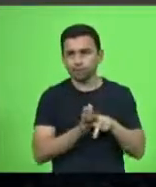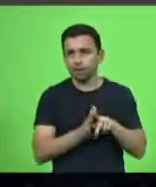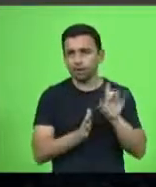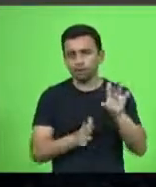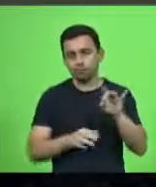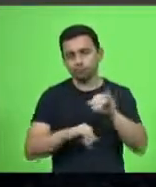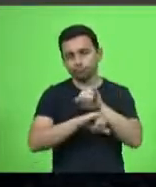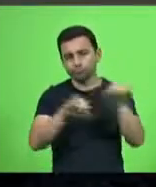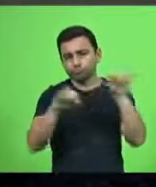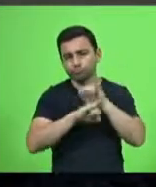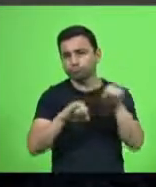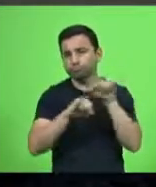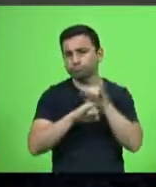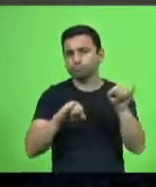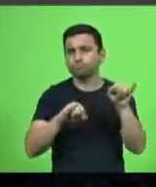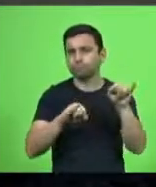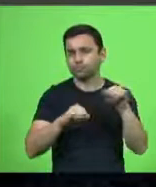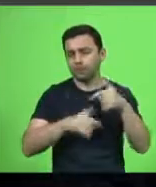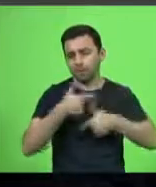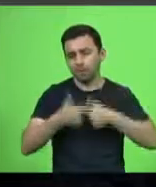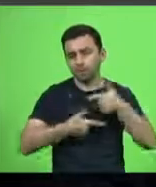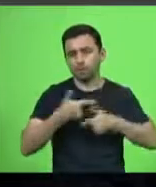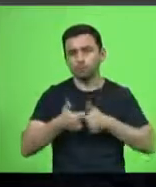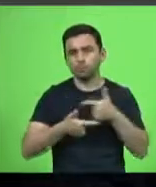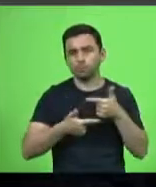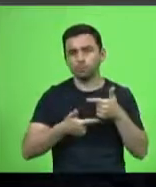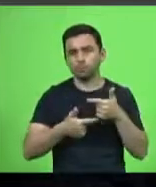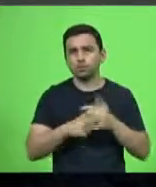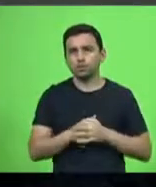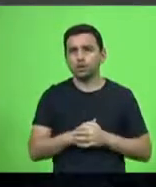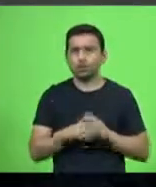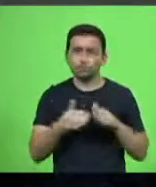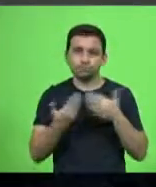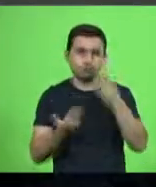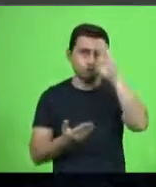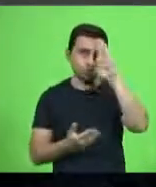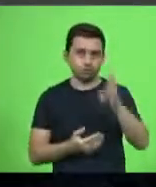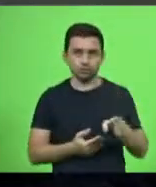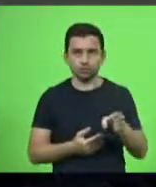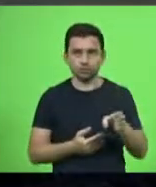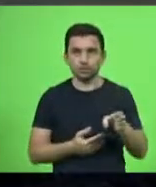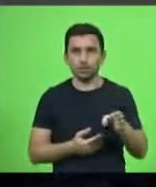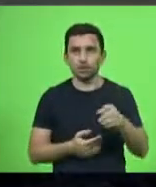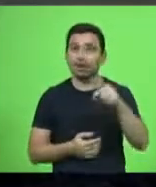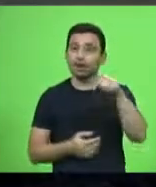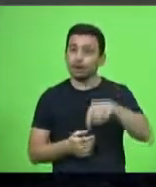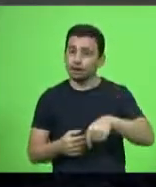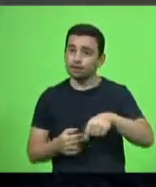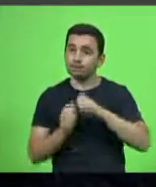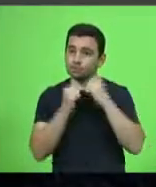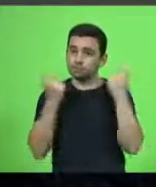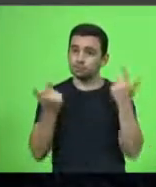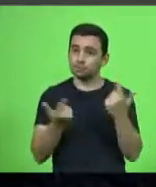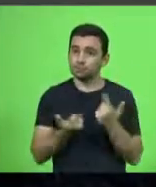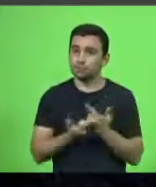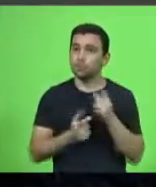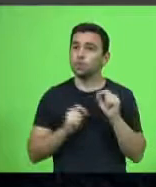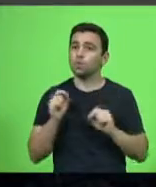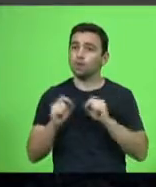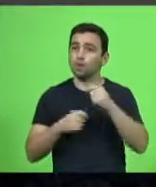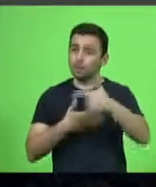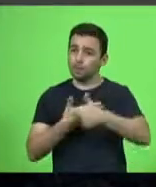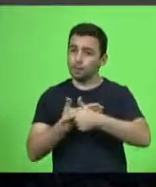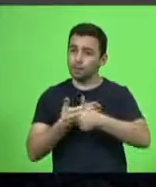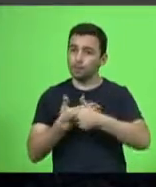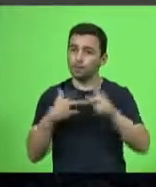canais todos os seus trabalhos de forma, sim, daí muito direta. A casa tem que ser ela tem que ter um papel, como